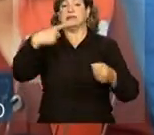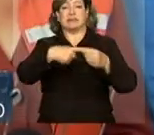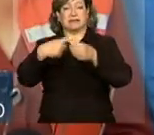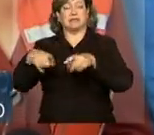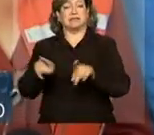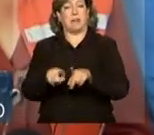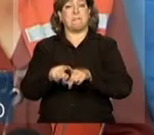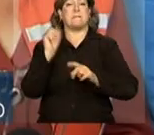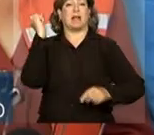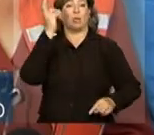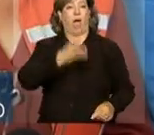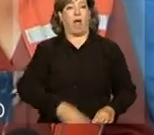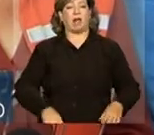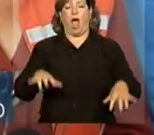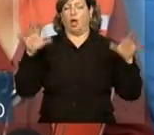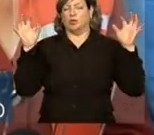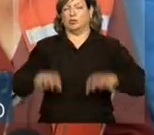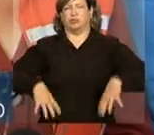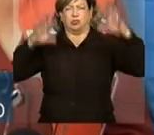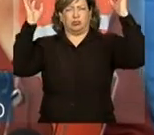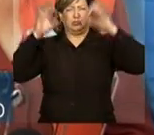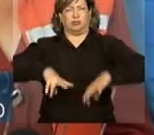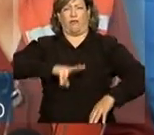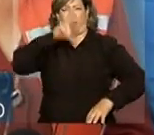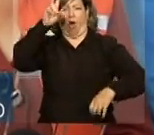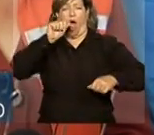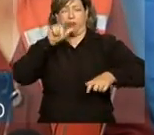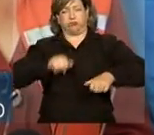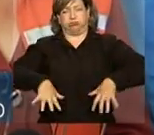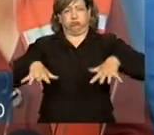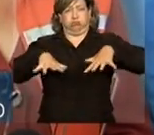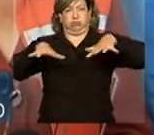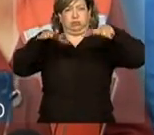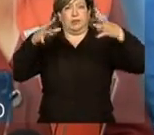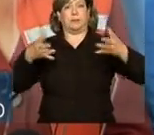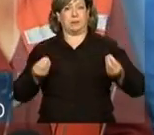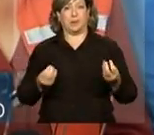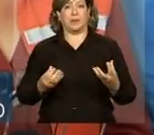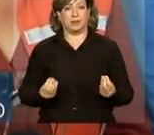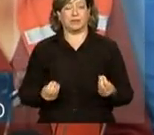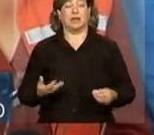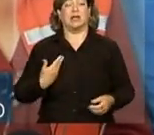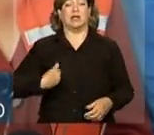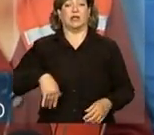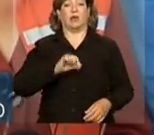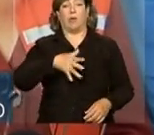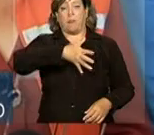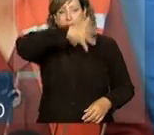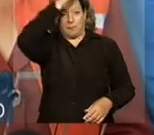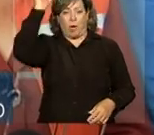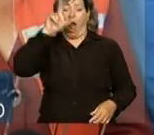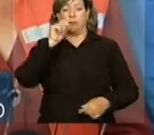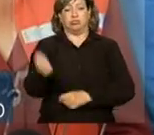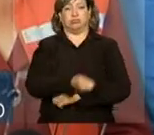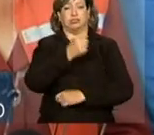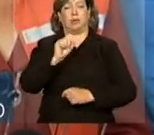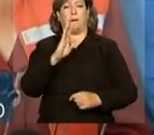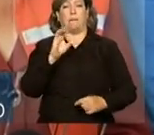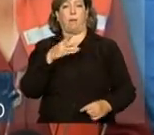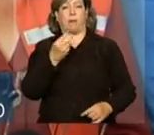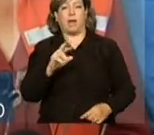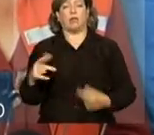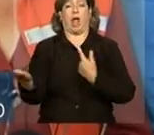essa madrugada com inundações e com chuvas fortes. Nós montamos no centro nosso, no Bombeiro, um centro